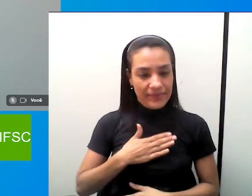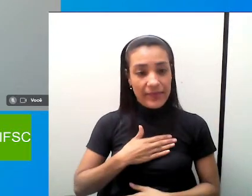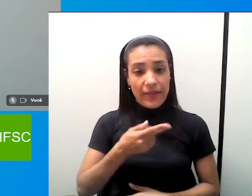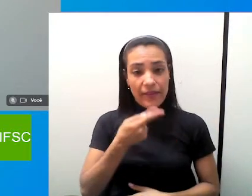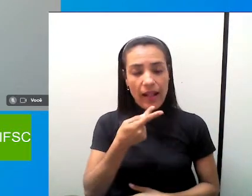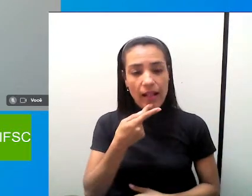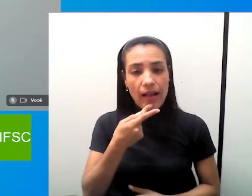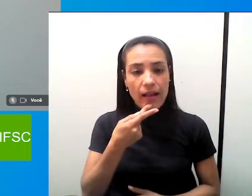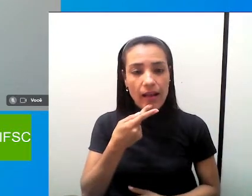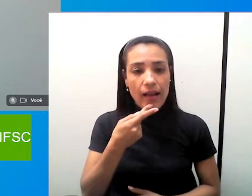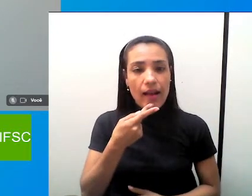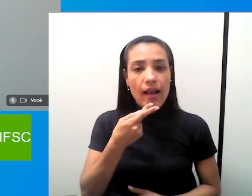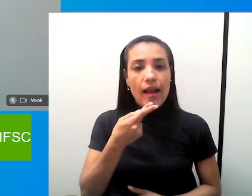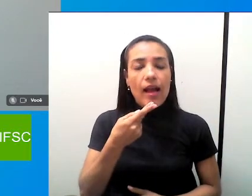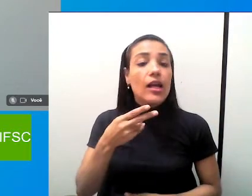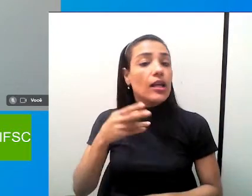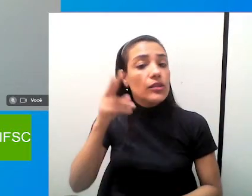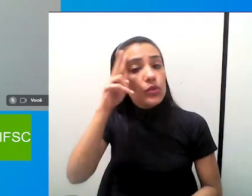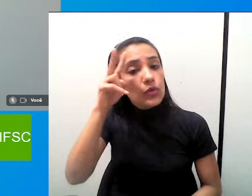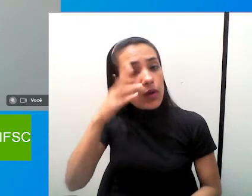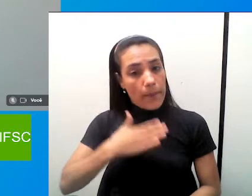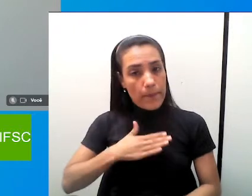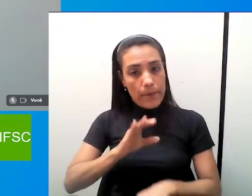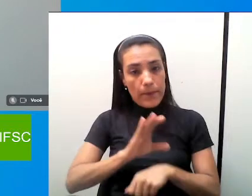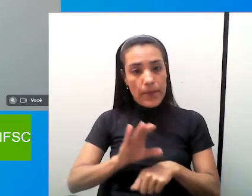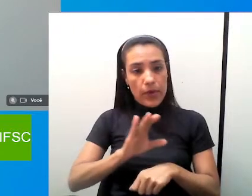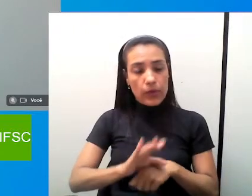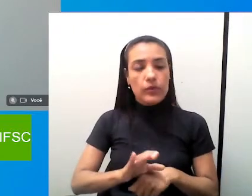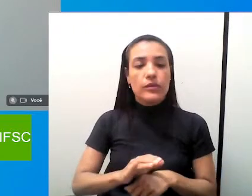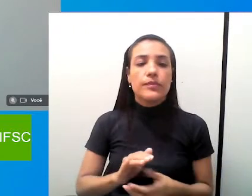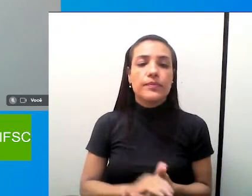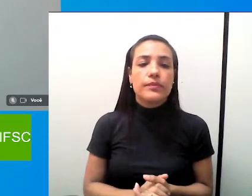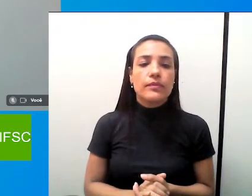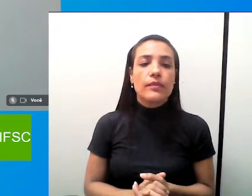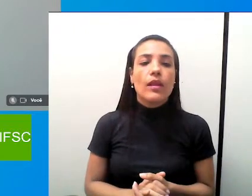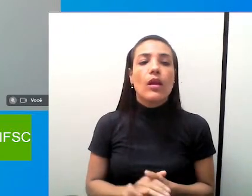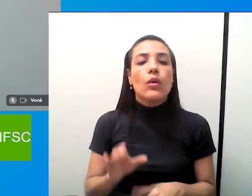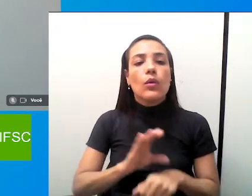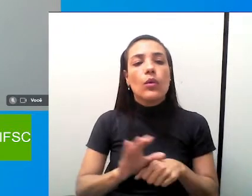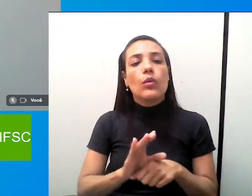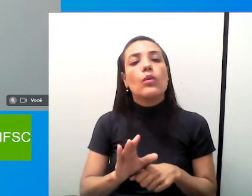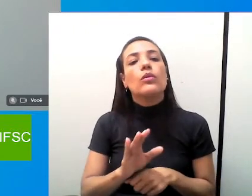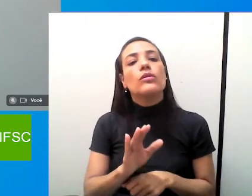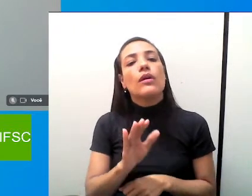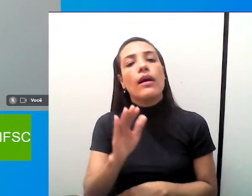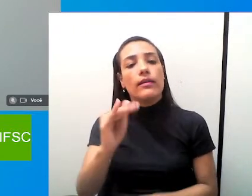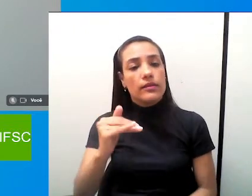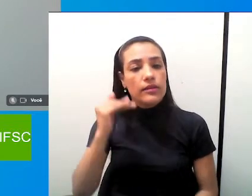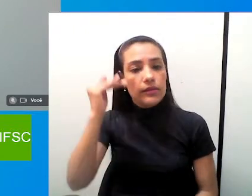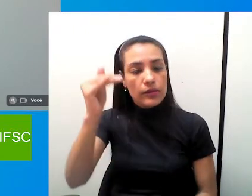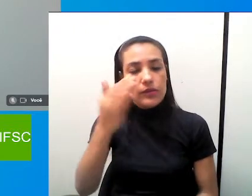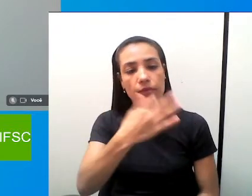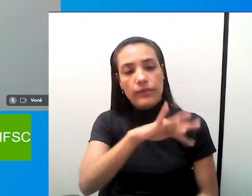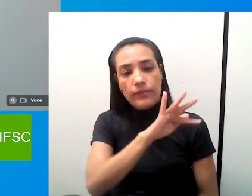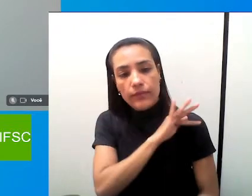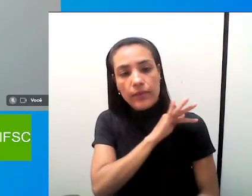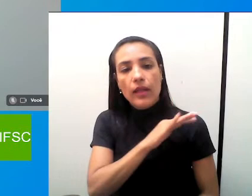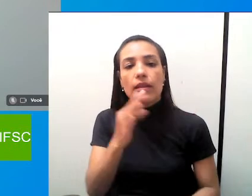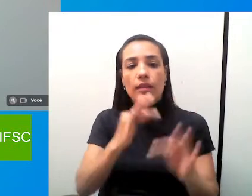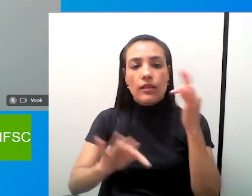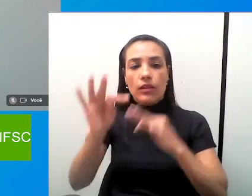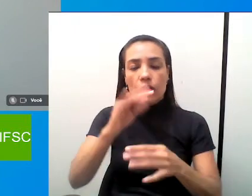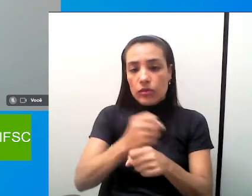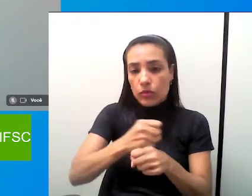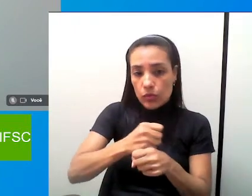pouquinho da história do meu curso. O nosso curso é um superior em tecnologia. Então, ele tem 3 anos de